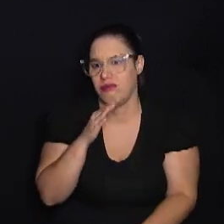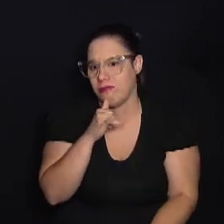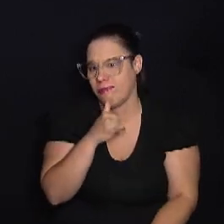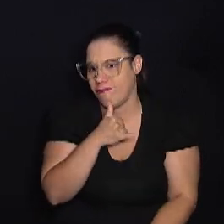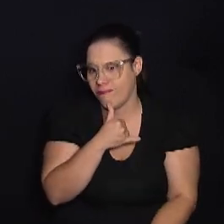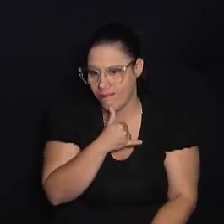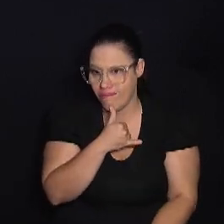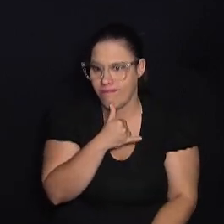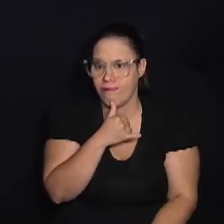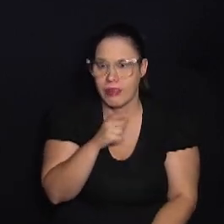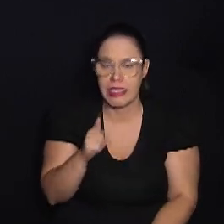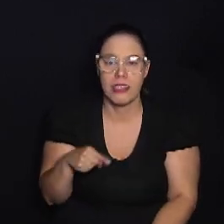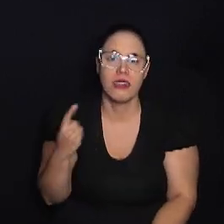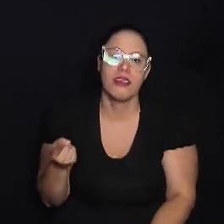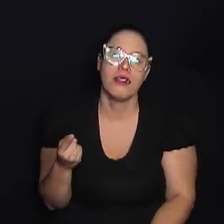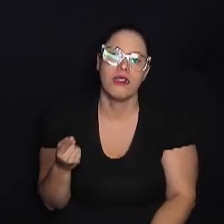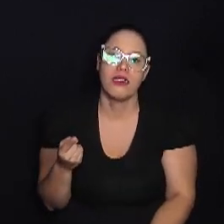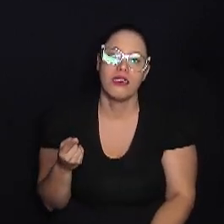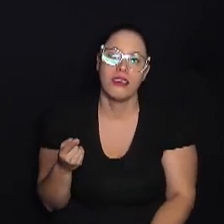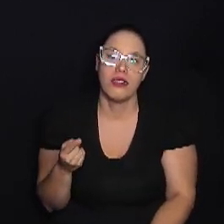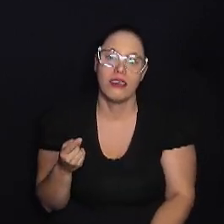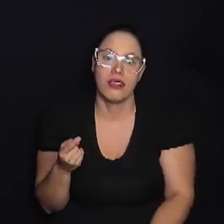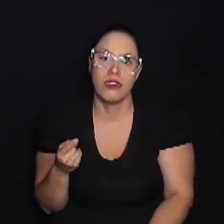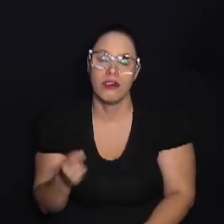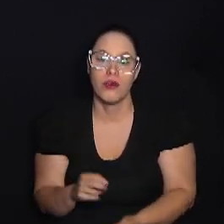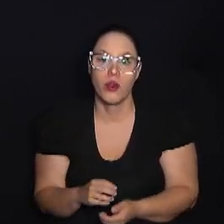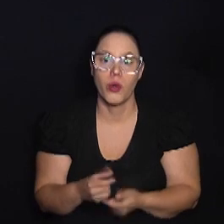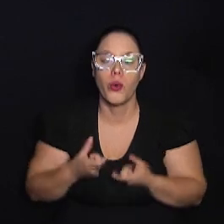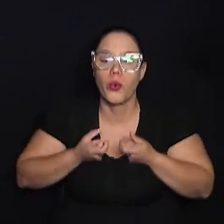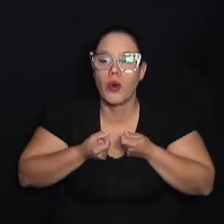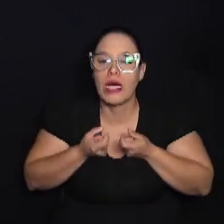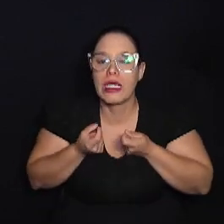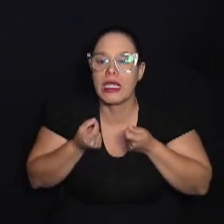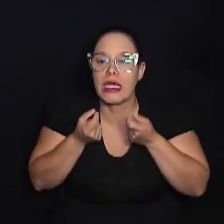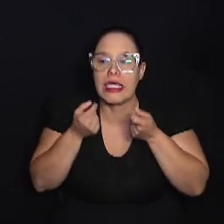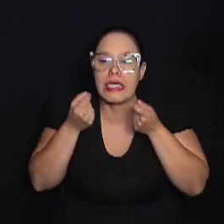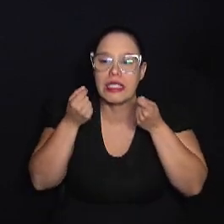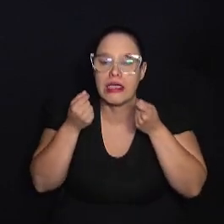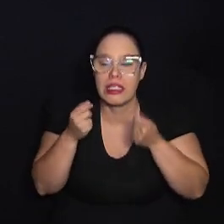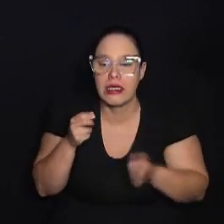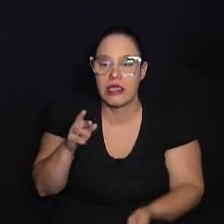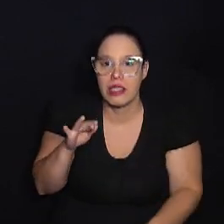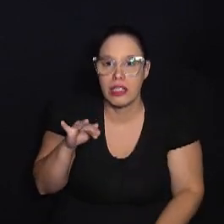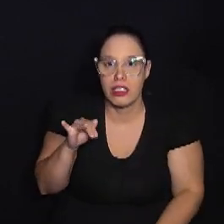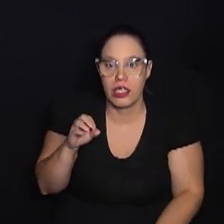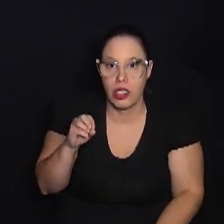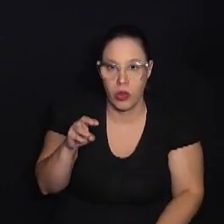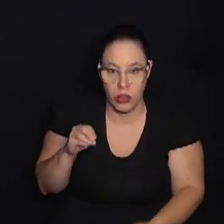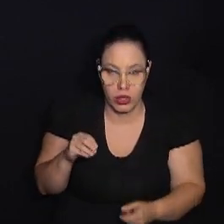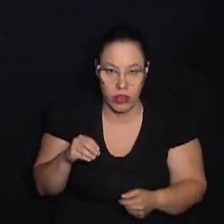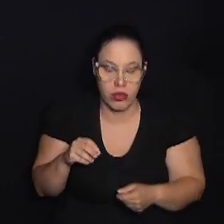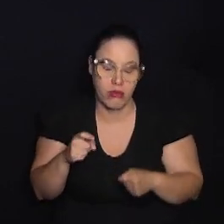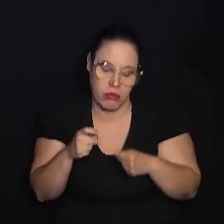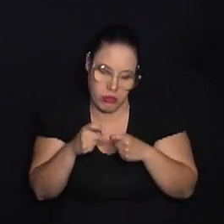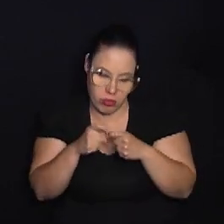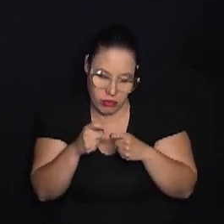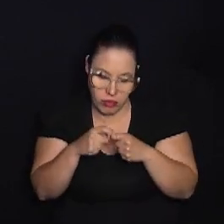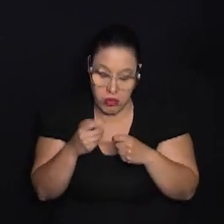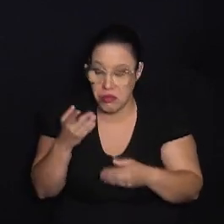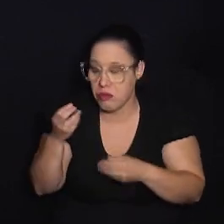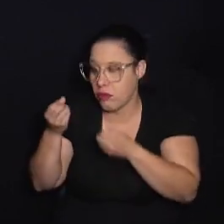com a medida que, por exemplo, no câncer de tireoide, a pessoa, durante a consulta, durante as informações que vão sendo